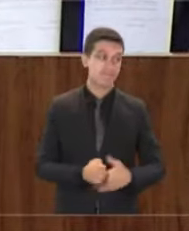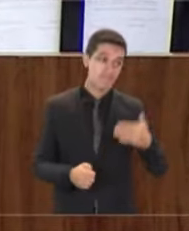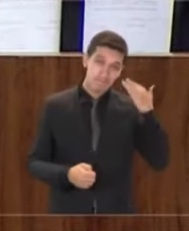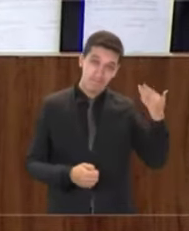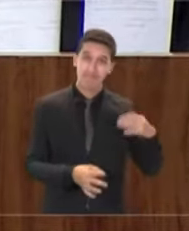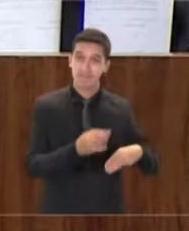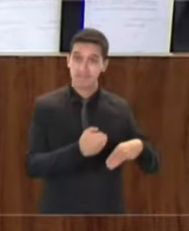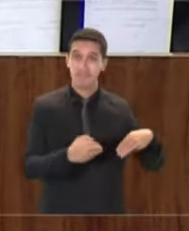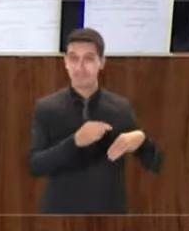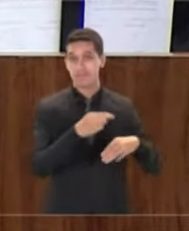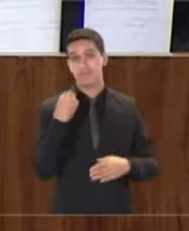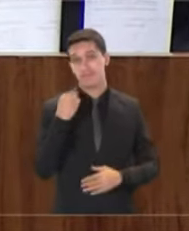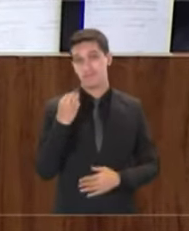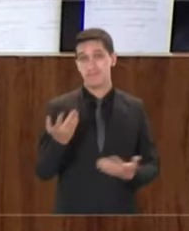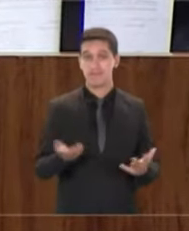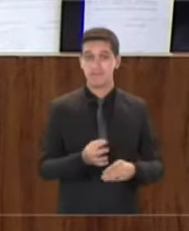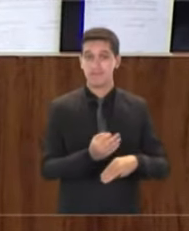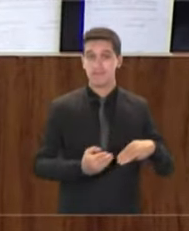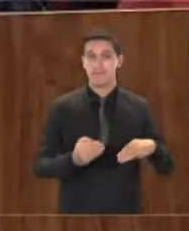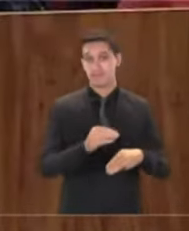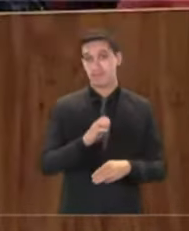Lúcia, ministra Edilene.